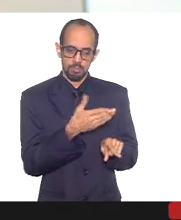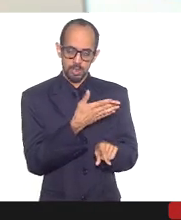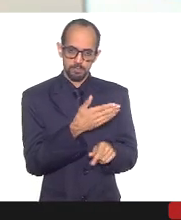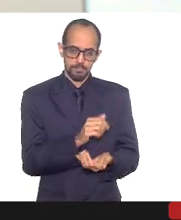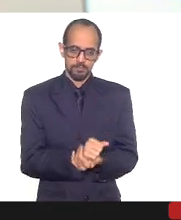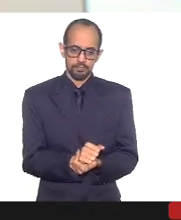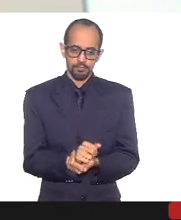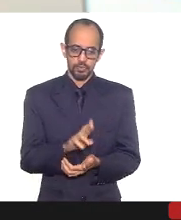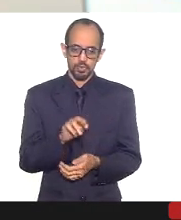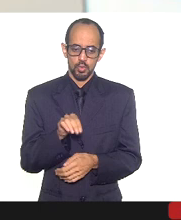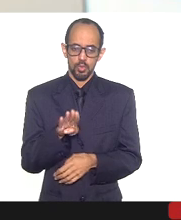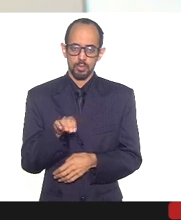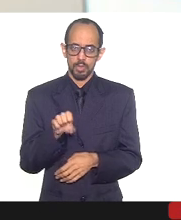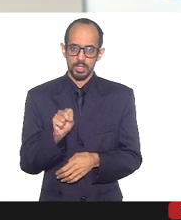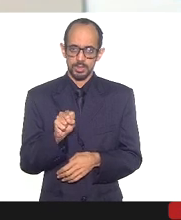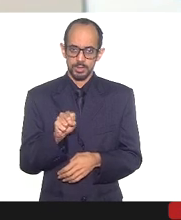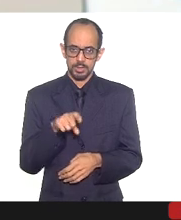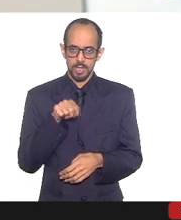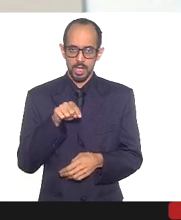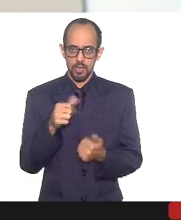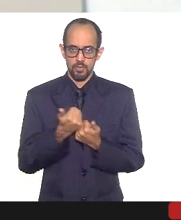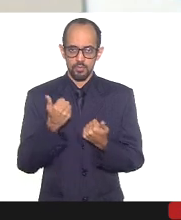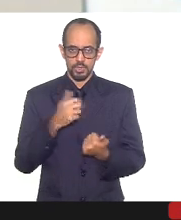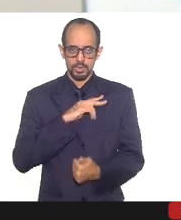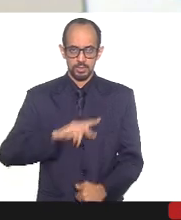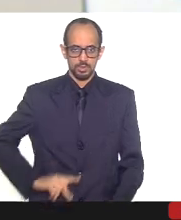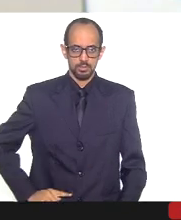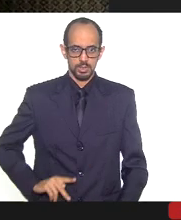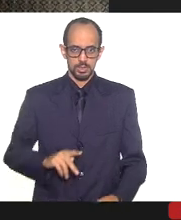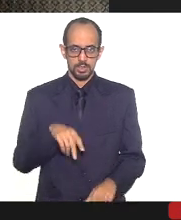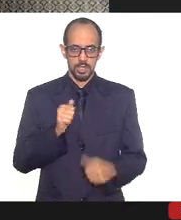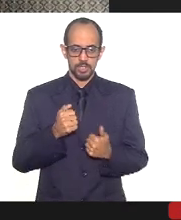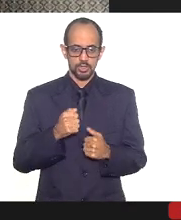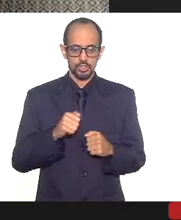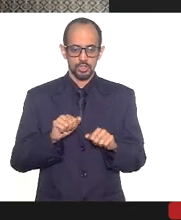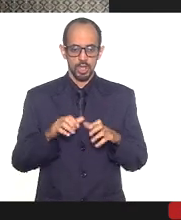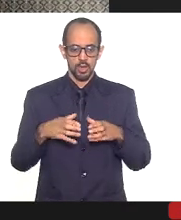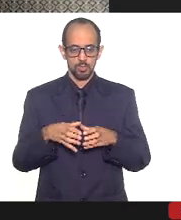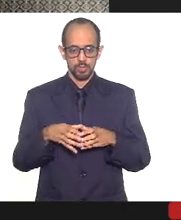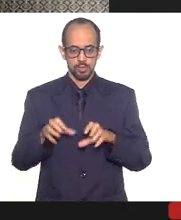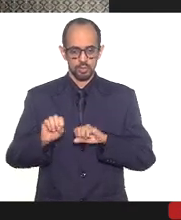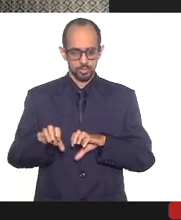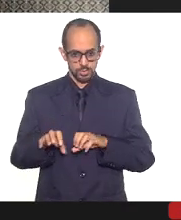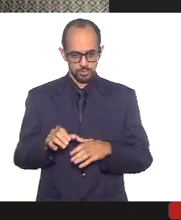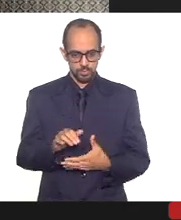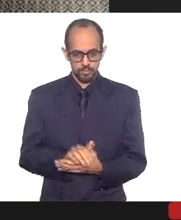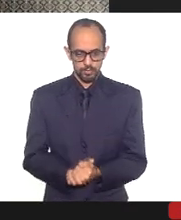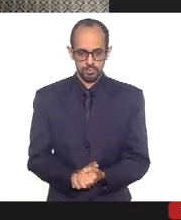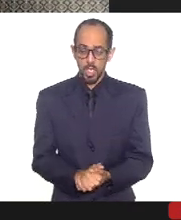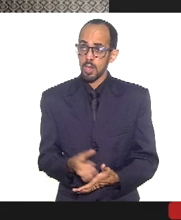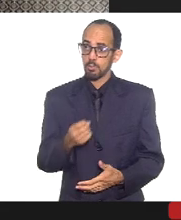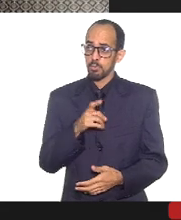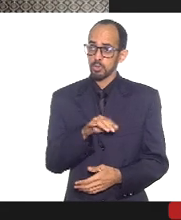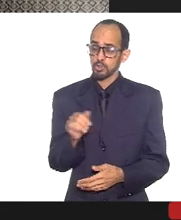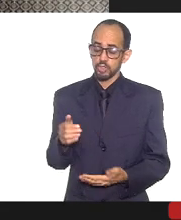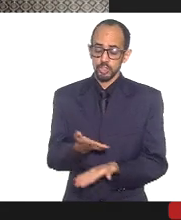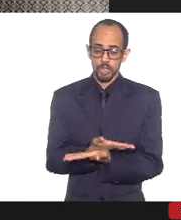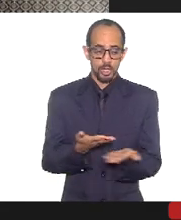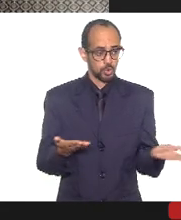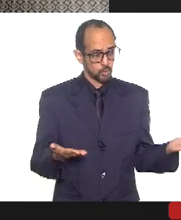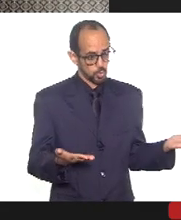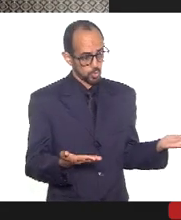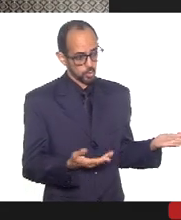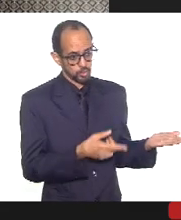Rubens Bontempo, vice-presidente da Comissão de Educação aqui da Alerj. Bem, bom dia, meu caro colega